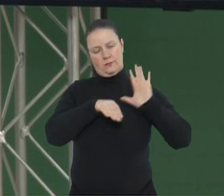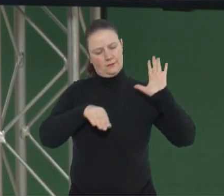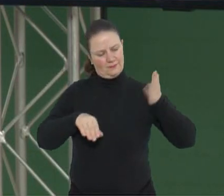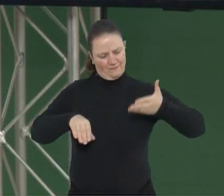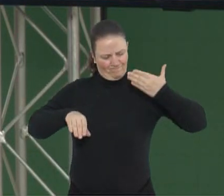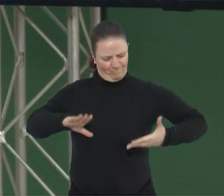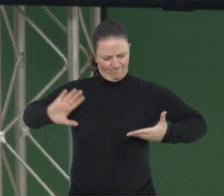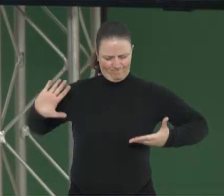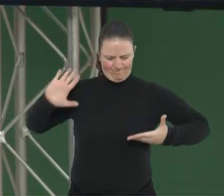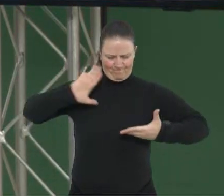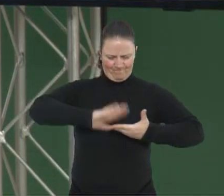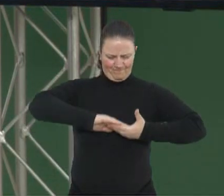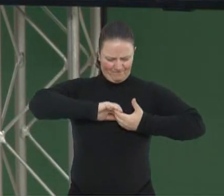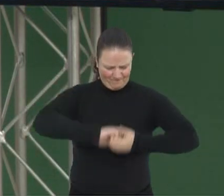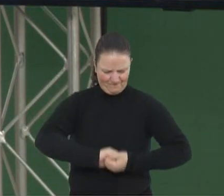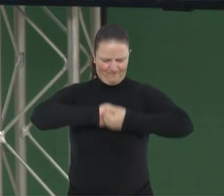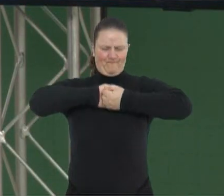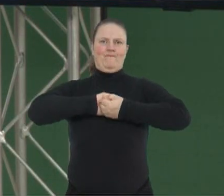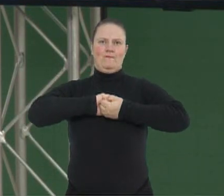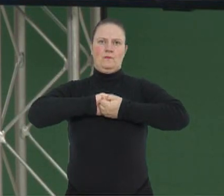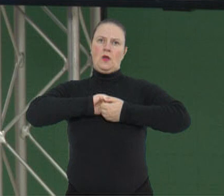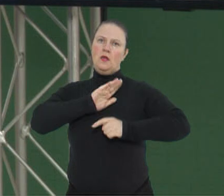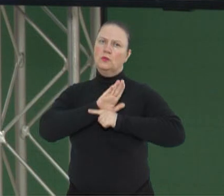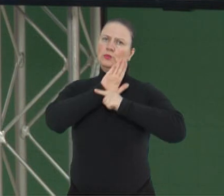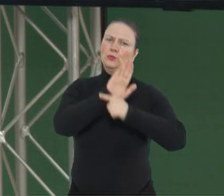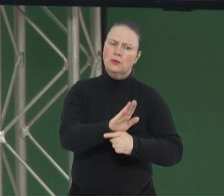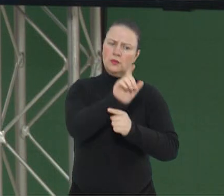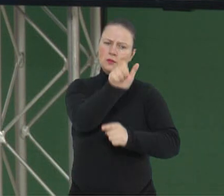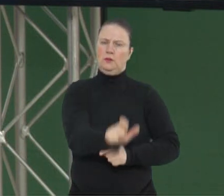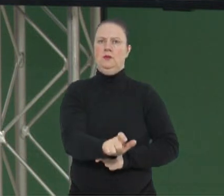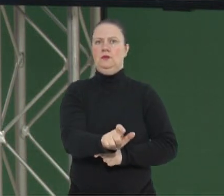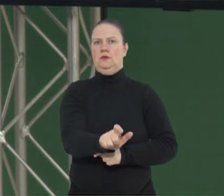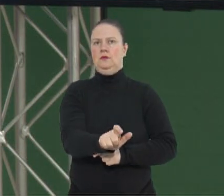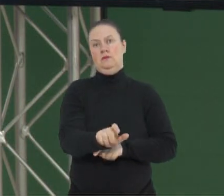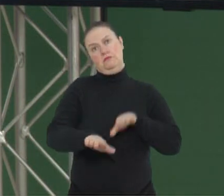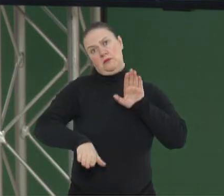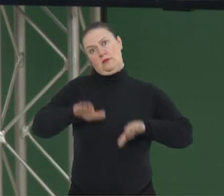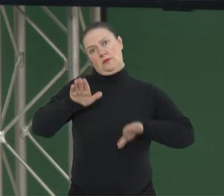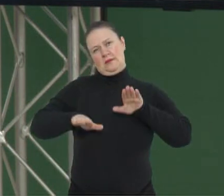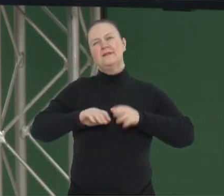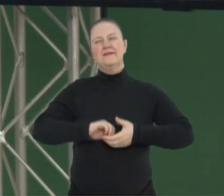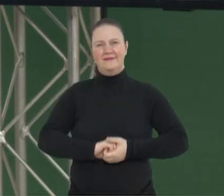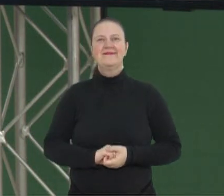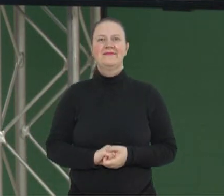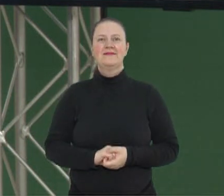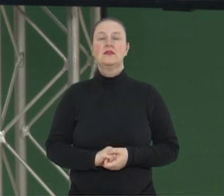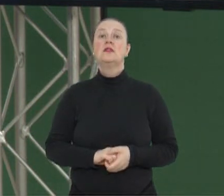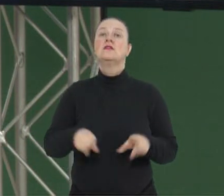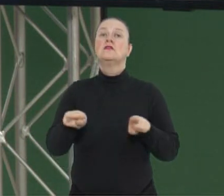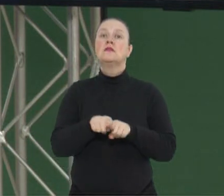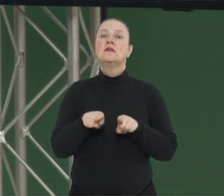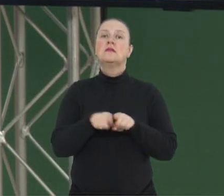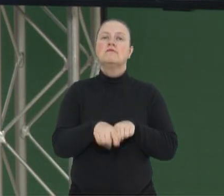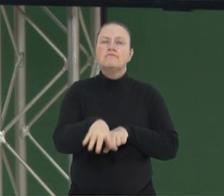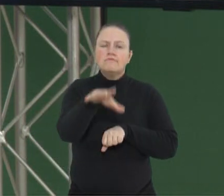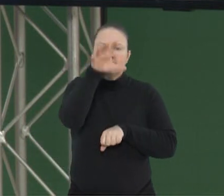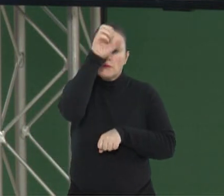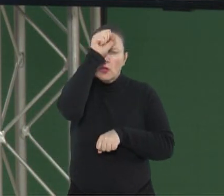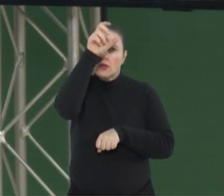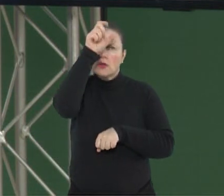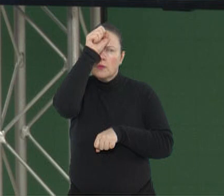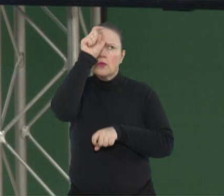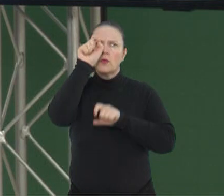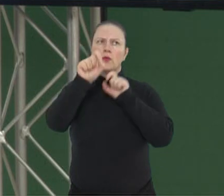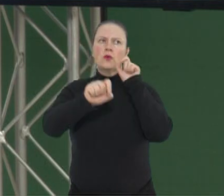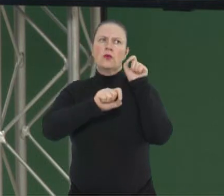a mão, dar ajuda ao próximo, ao outro, de repente, né? Aprendendo del fuerte